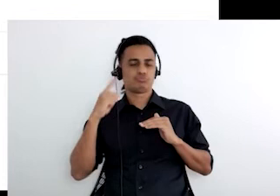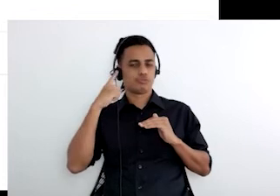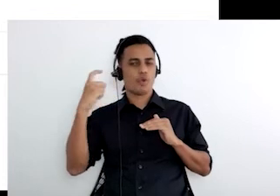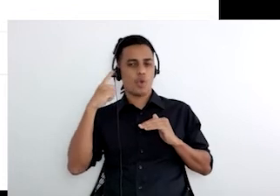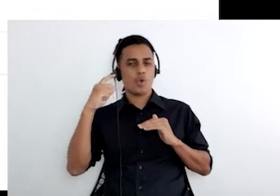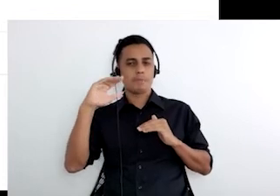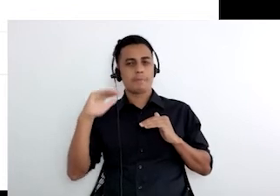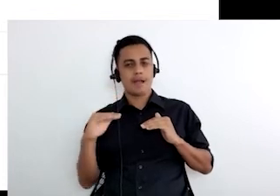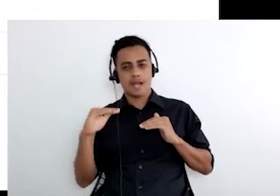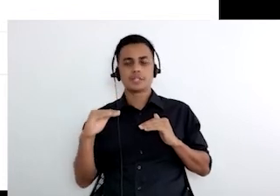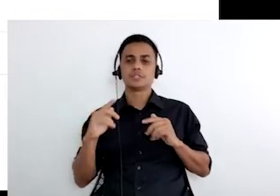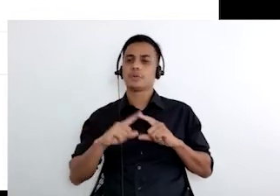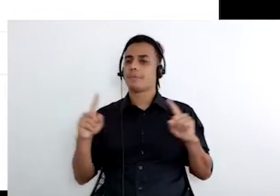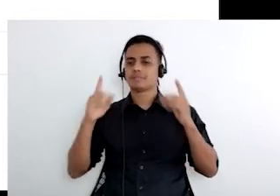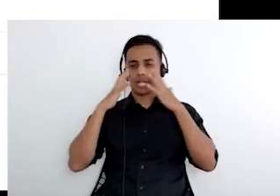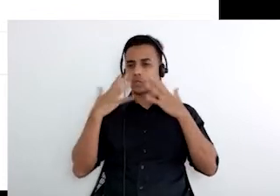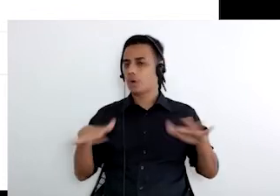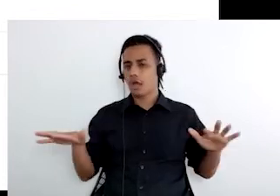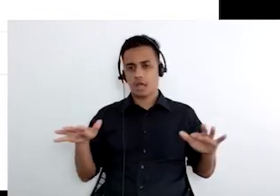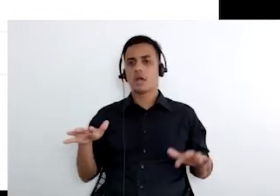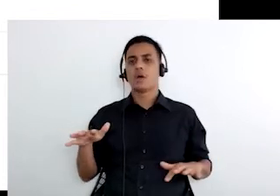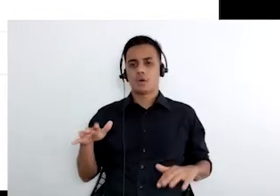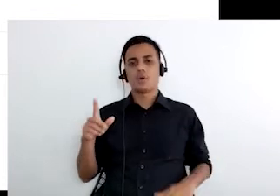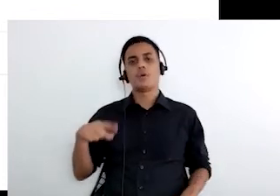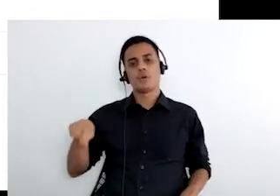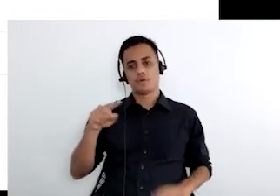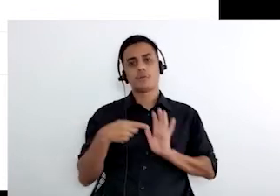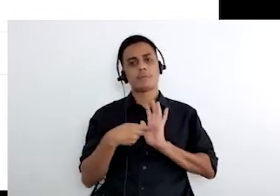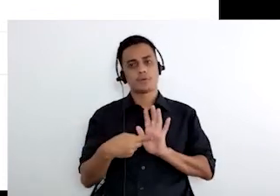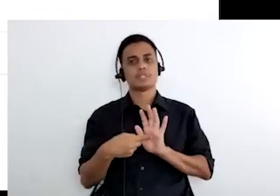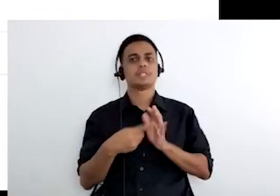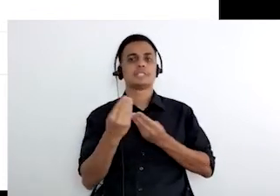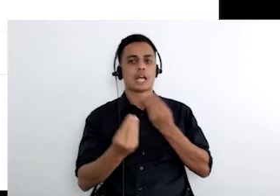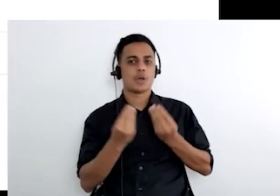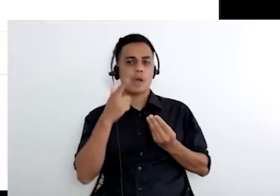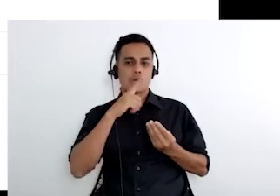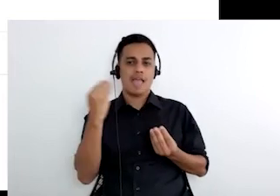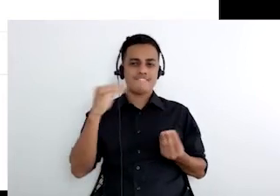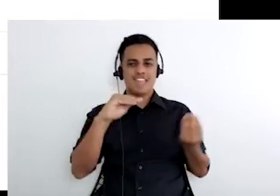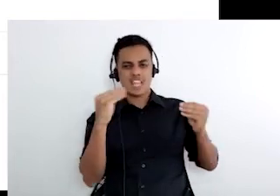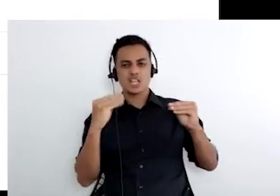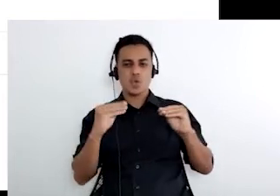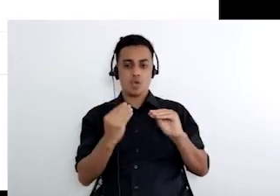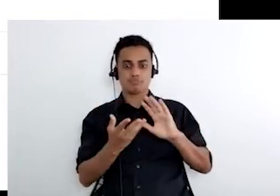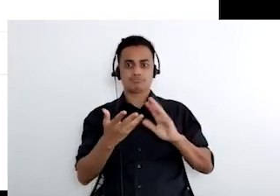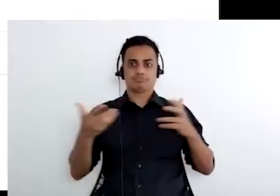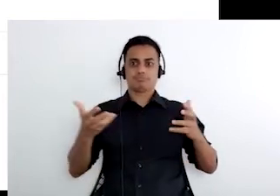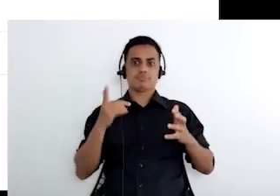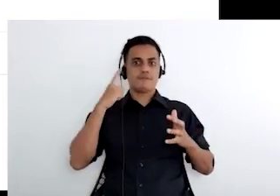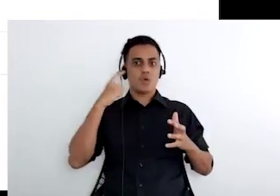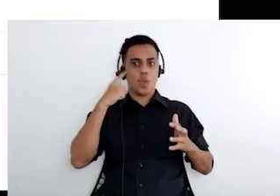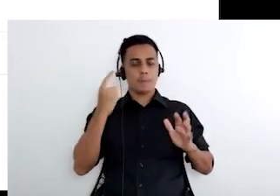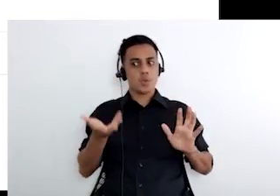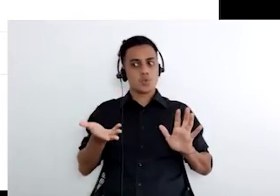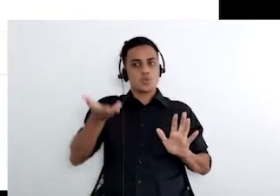mas é natural, a gente consegue até, vou trazer aqui como é que a gente pode colocar uns efeitos para aumentar esse